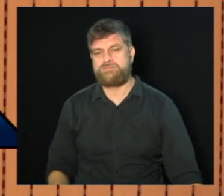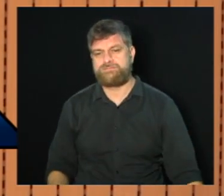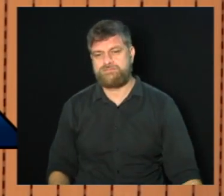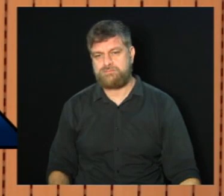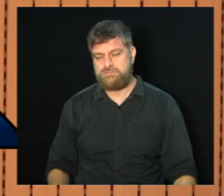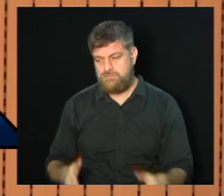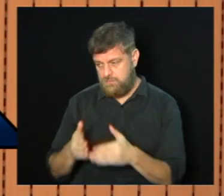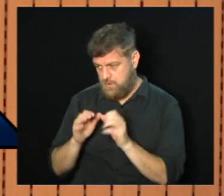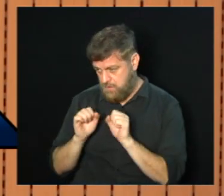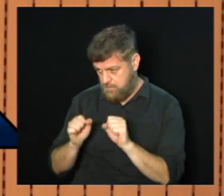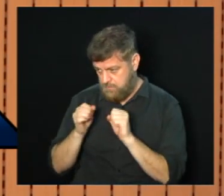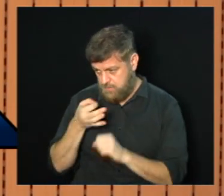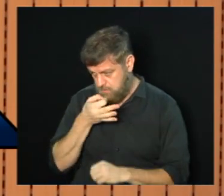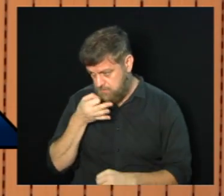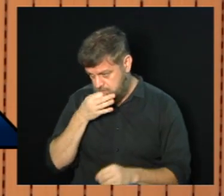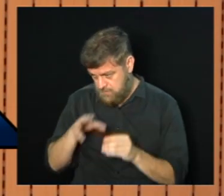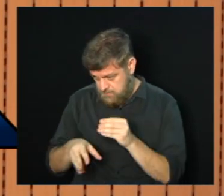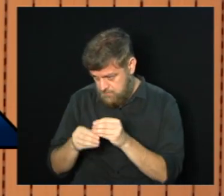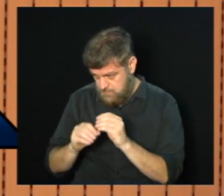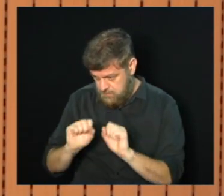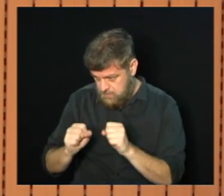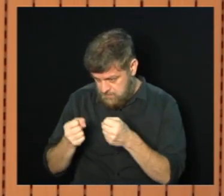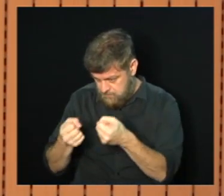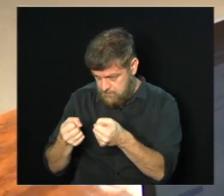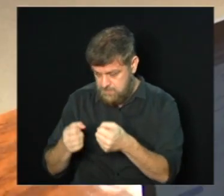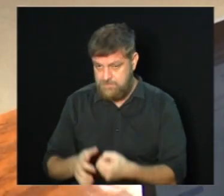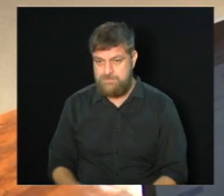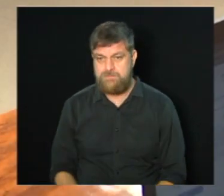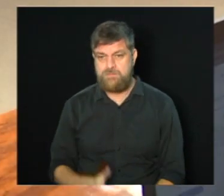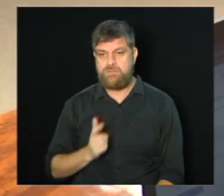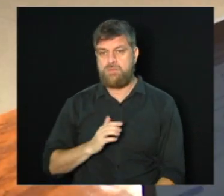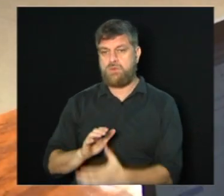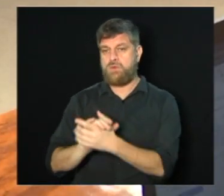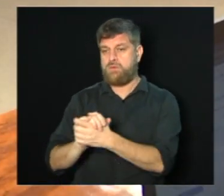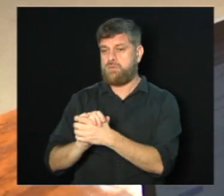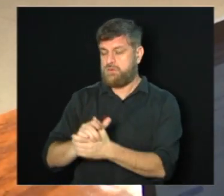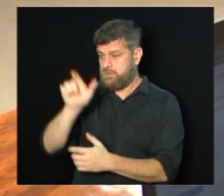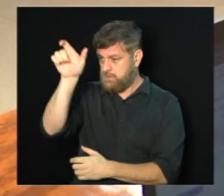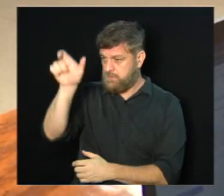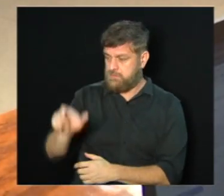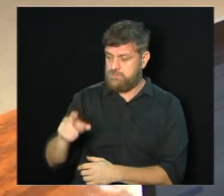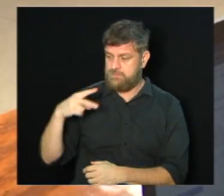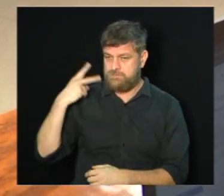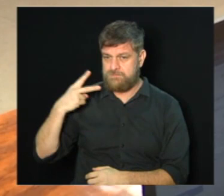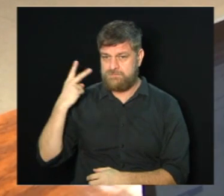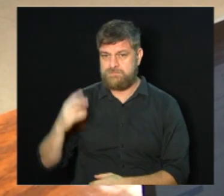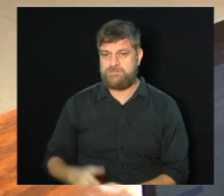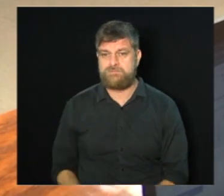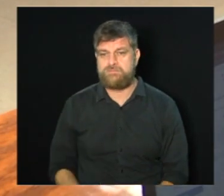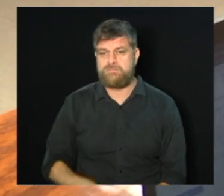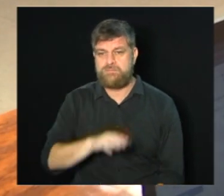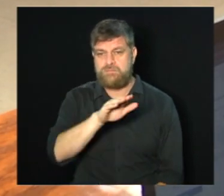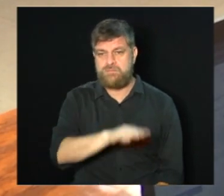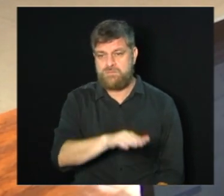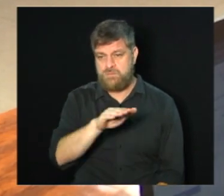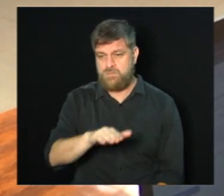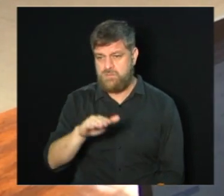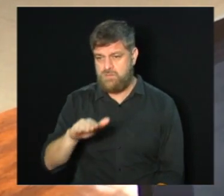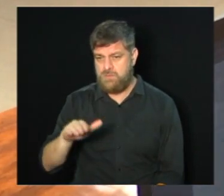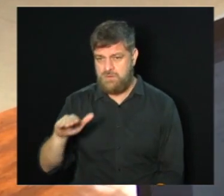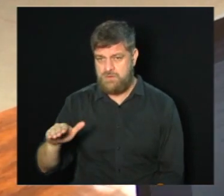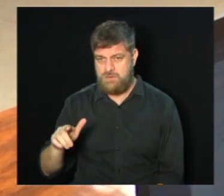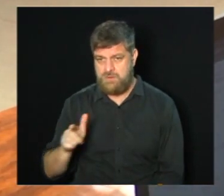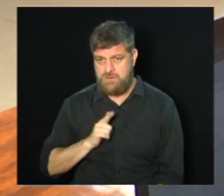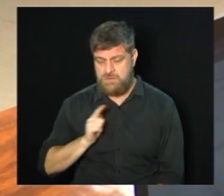uma parte, pois não, você tem a parte. Só para reforçar a sua fala, parabenizá-lo primeiro, mas as crianças que